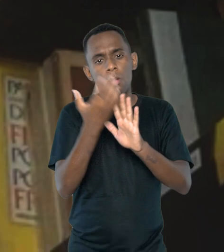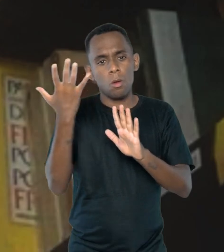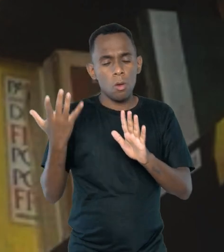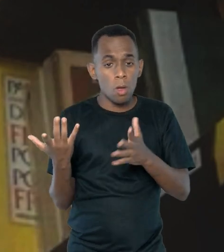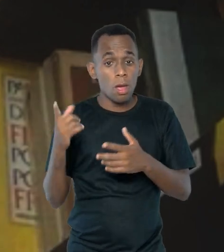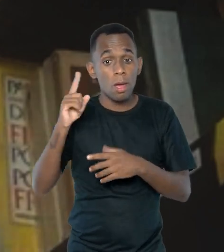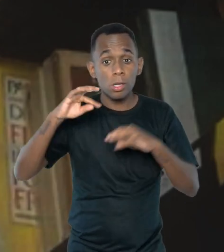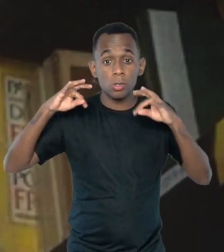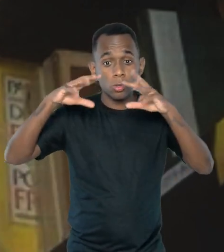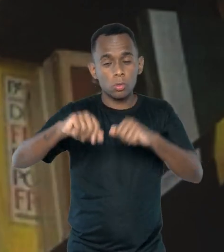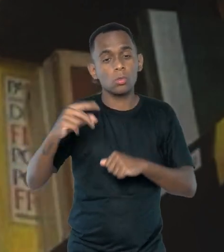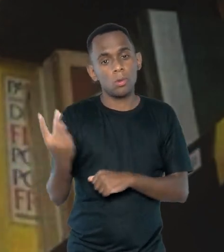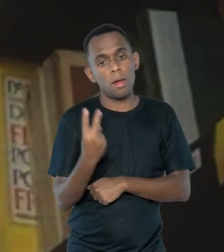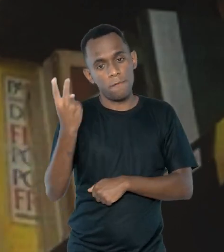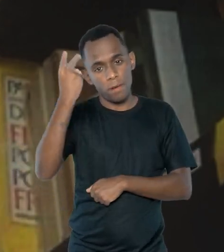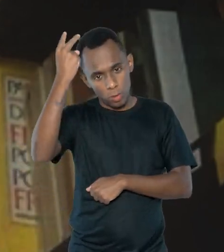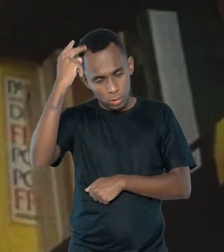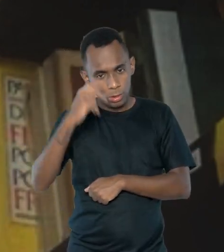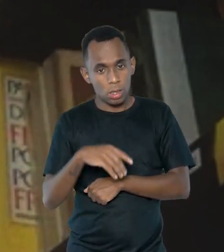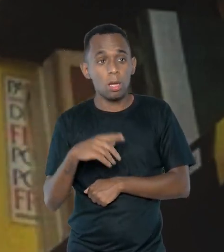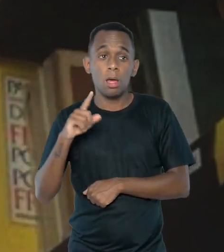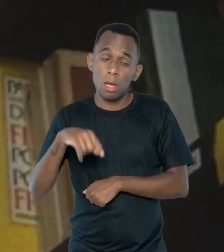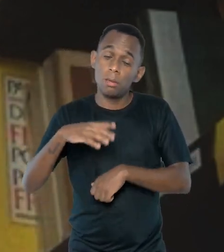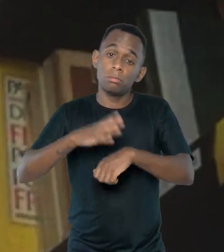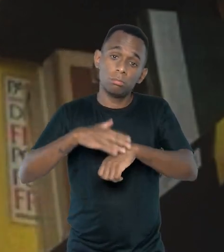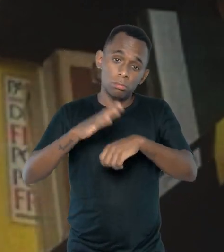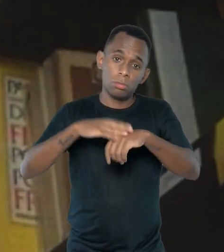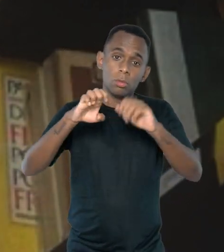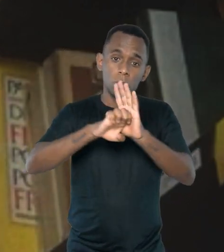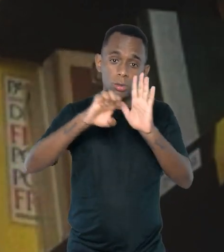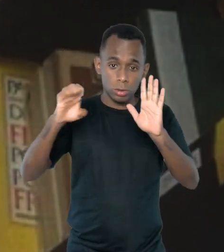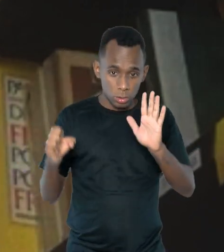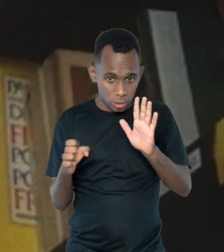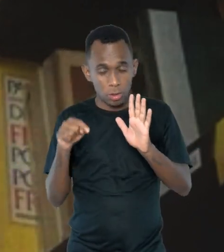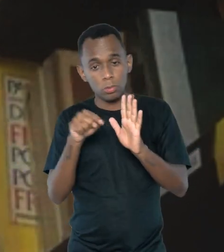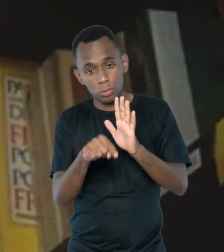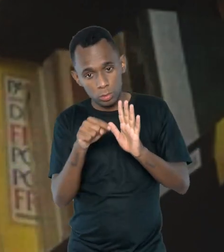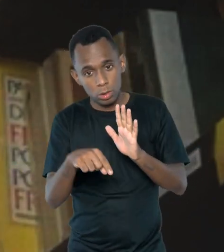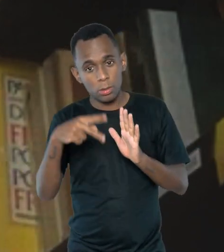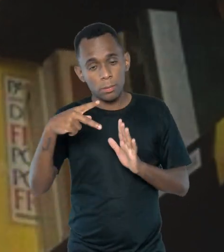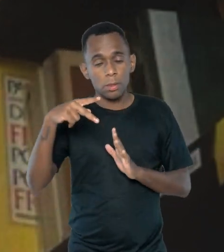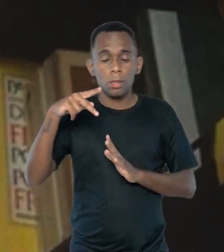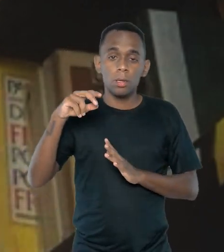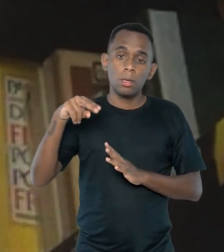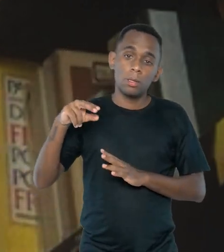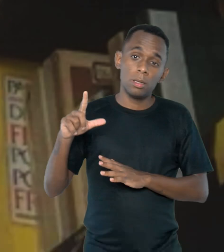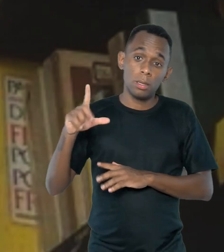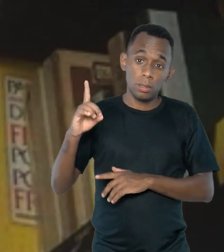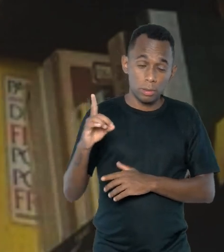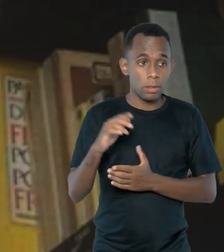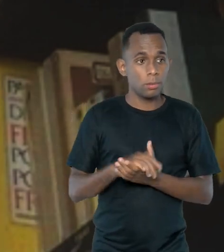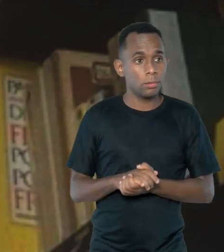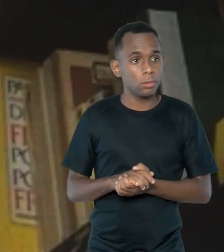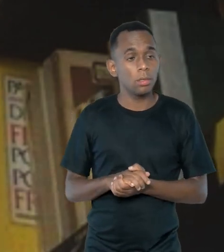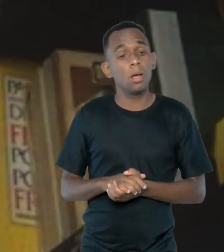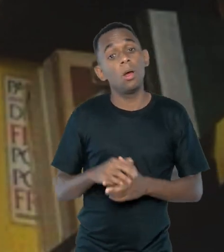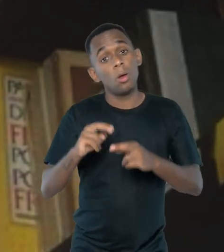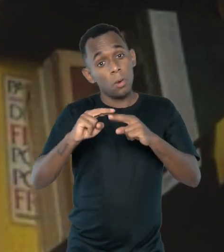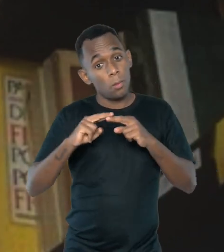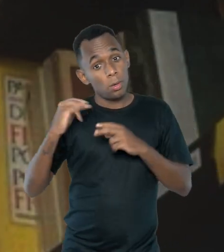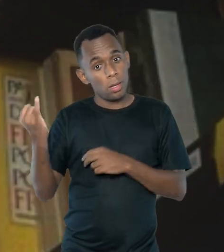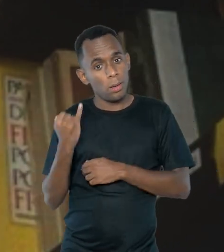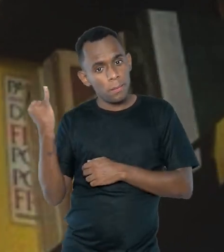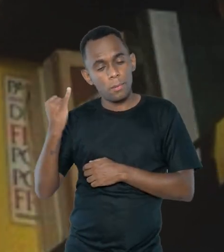isso é muito valorizado, inclusive pelo edital do PNLD. Daí a riqueza e a importância